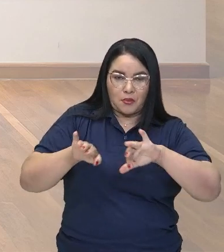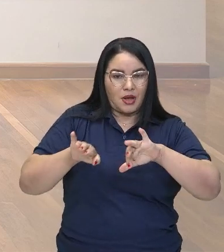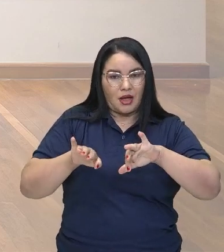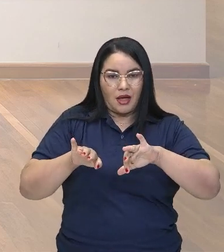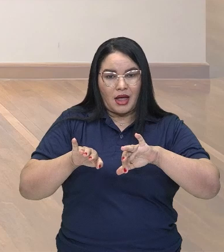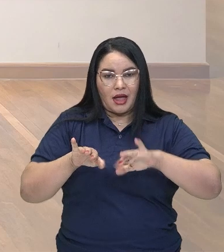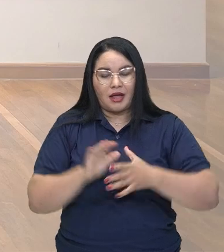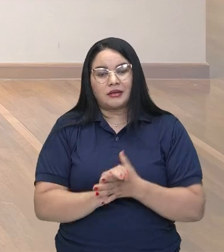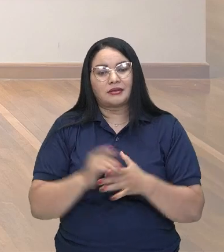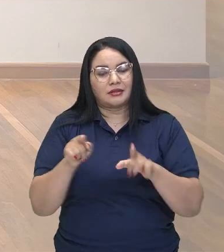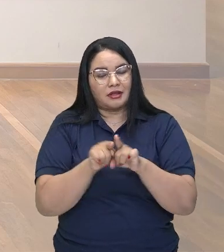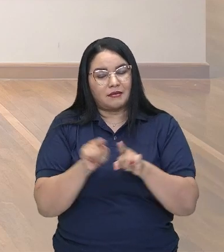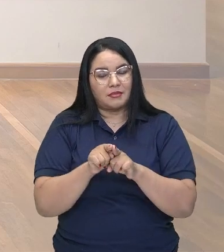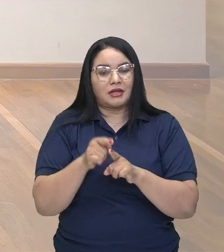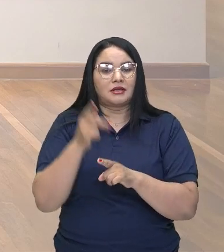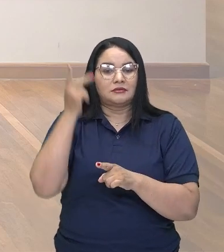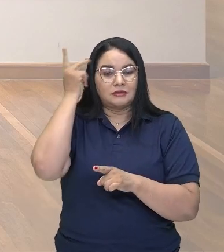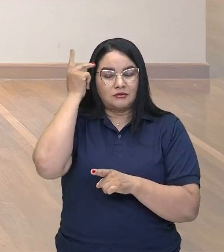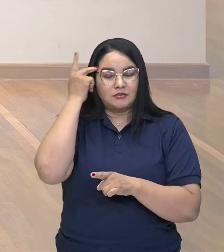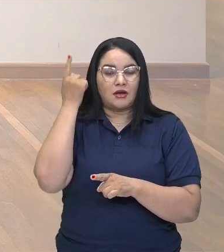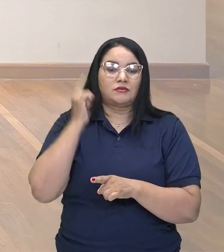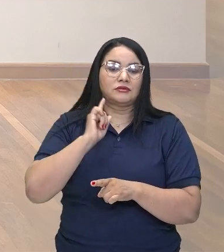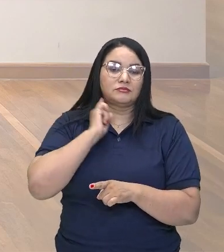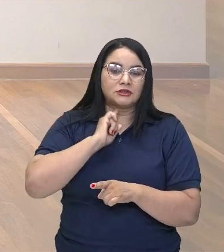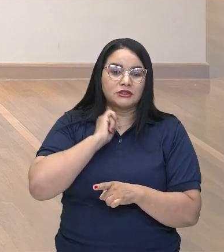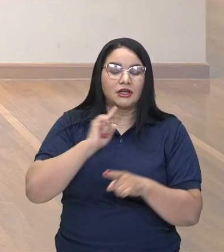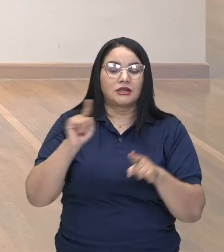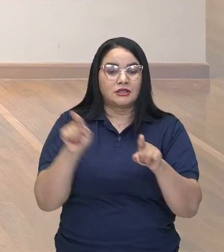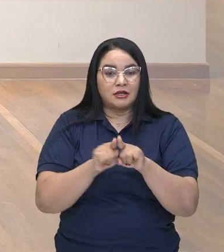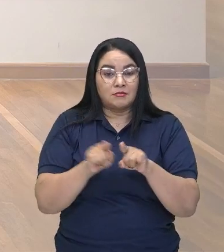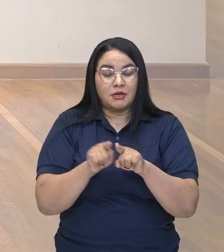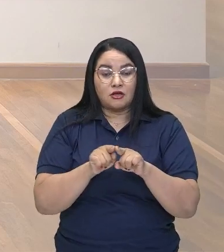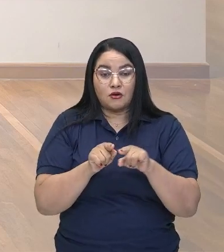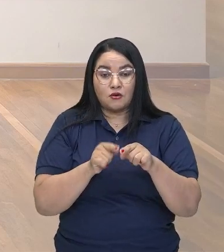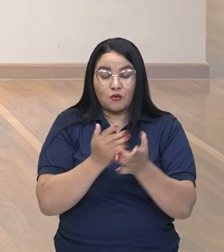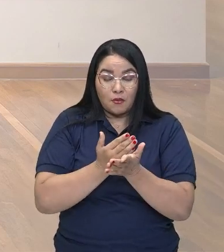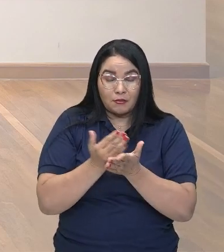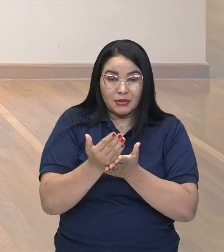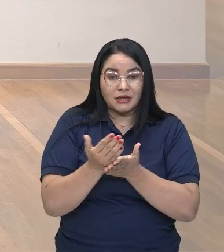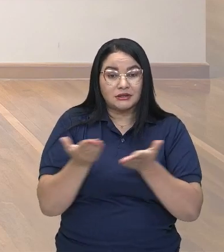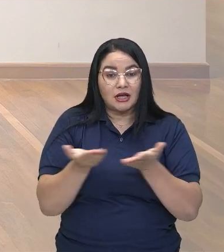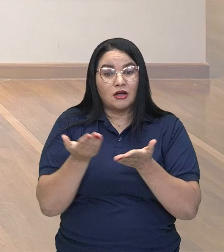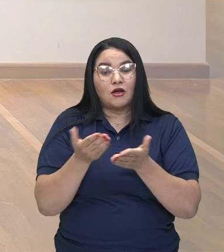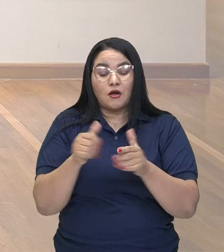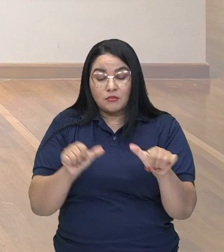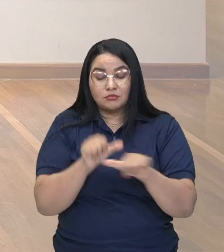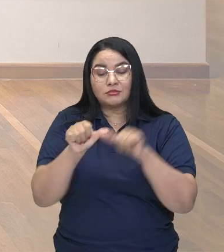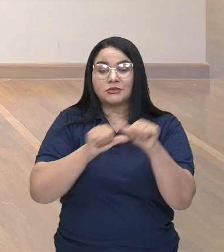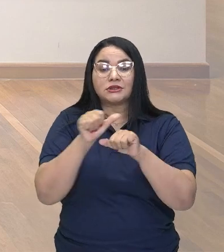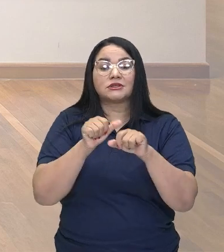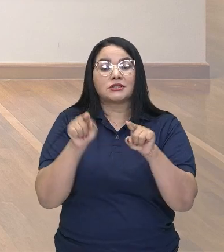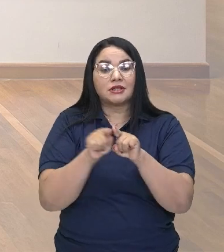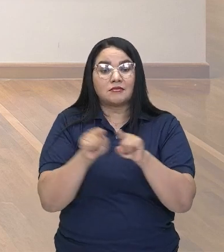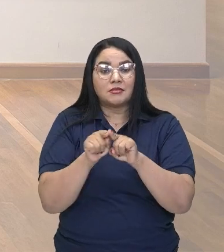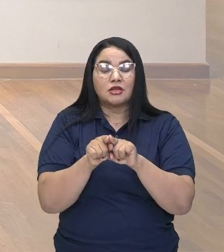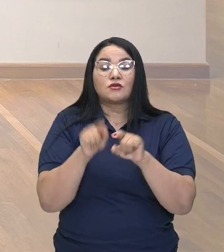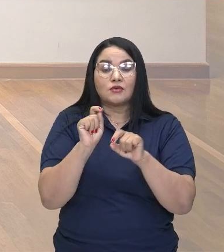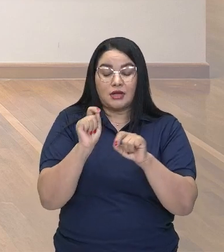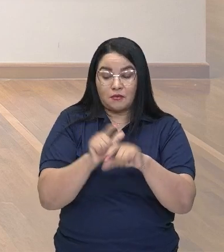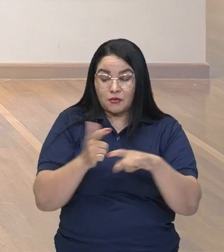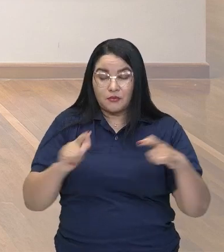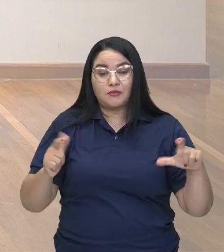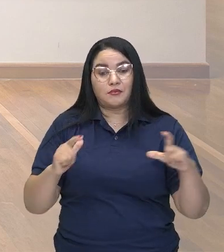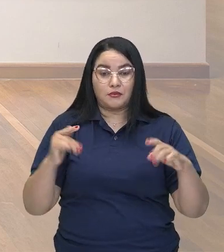de São Paulo e Minas Gerais, que vai ter também um grande crescimento urbano, porque a indústria, né, vai